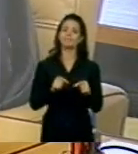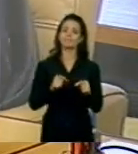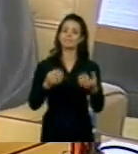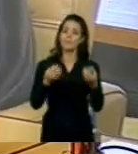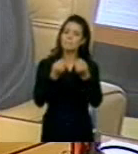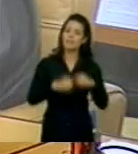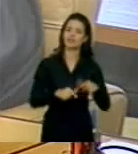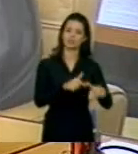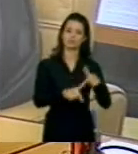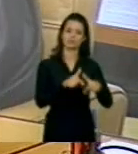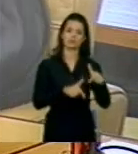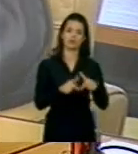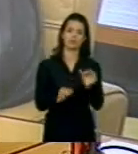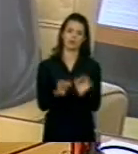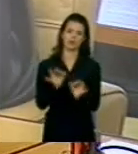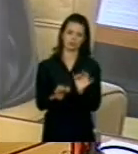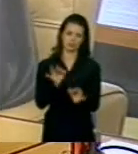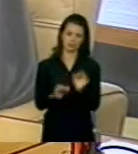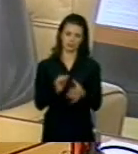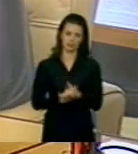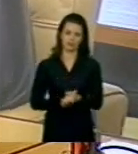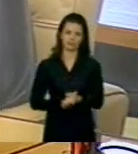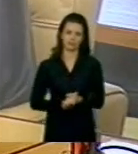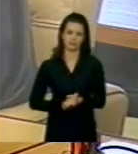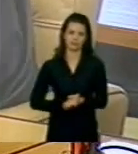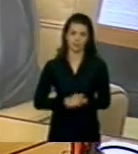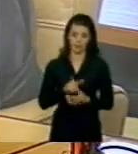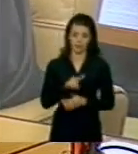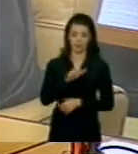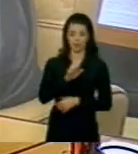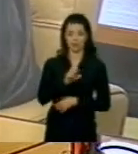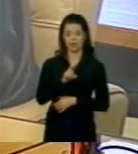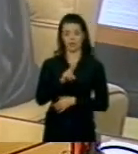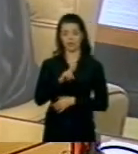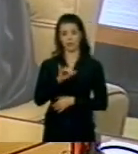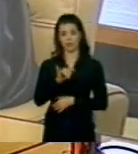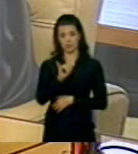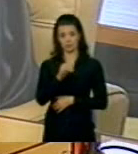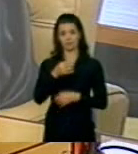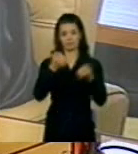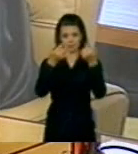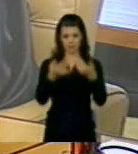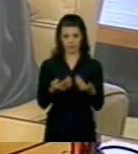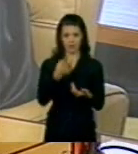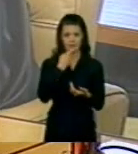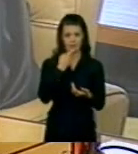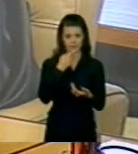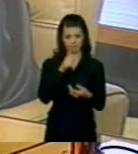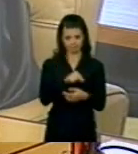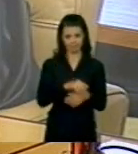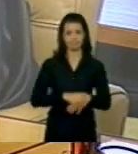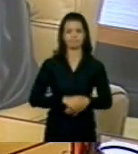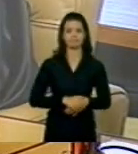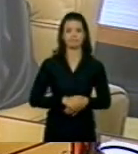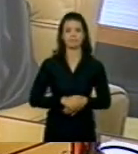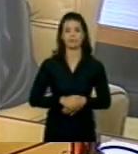trabalhos judiciários. Esse foi o trecho que citei do ministro Yuri. E, da mesma forma, naquele julgamento,